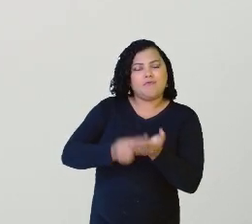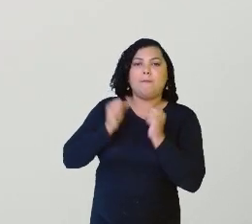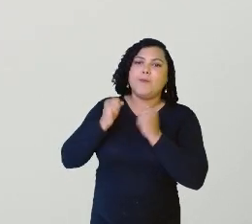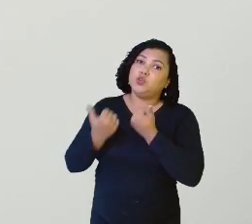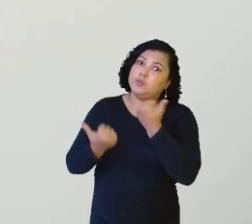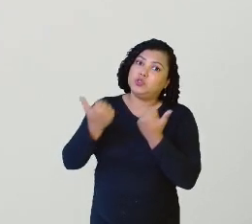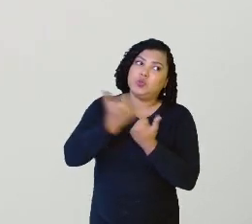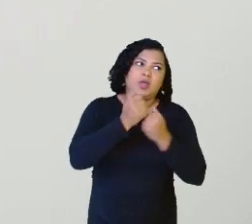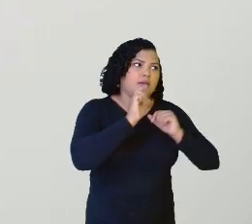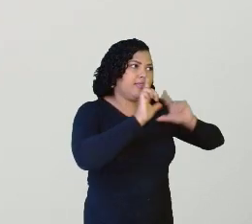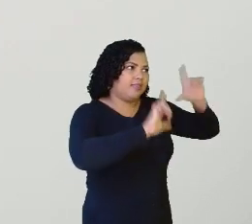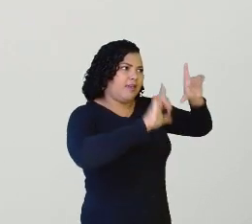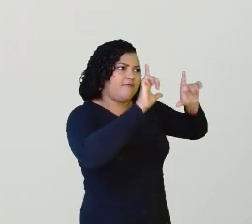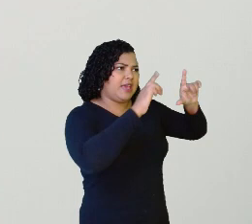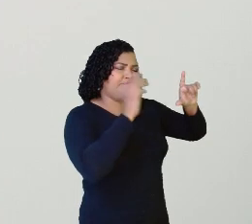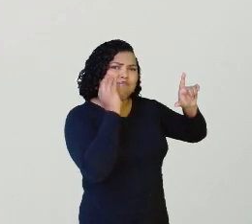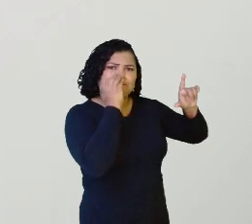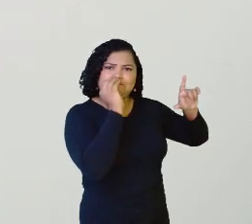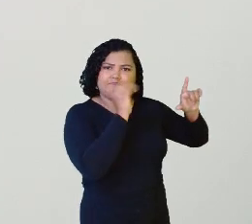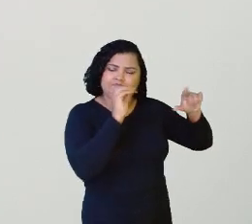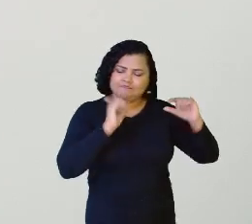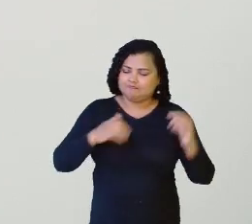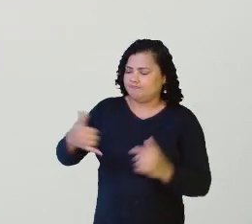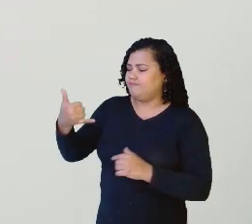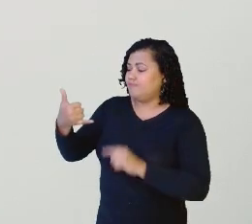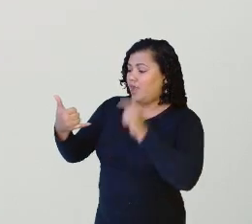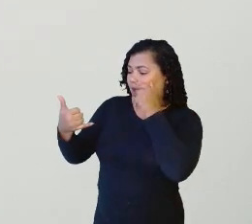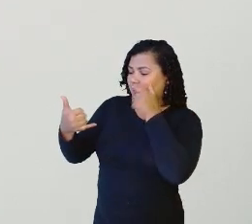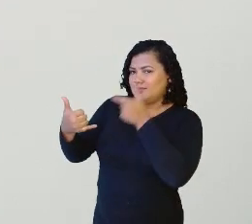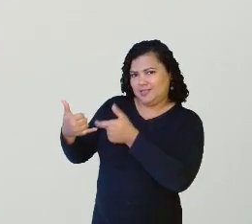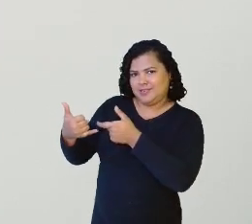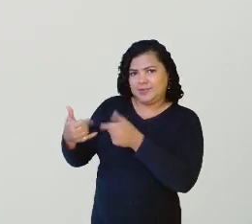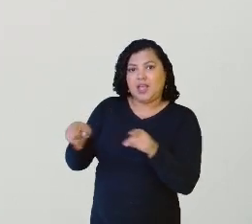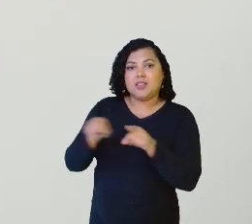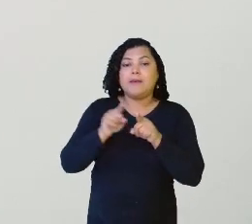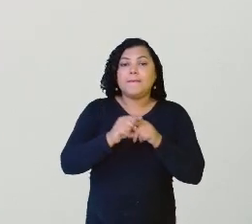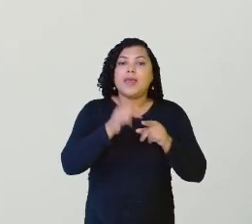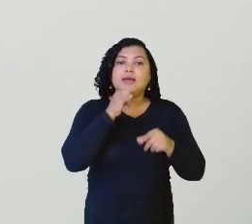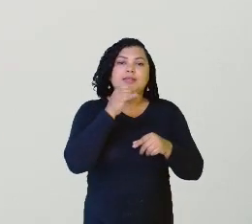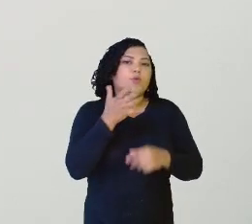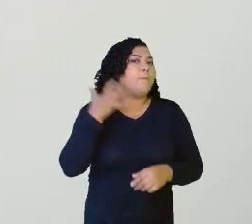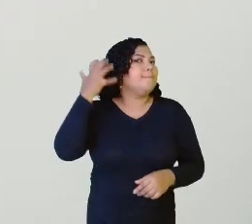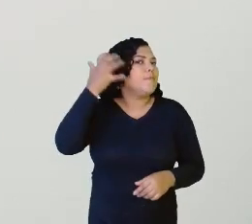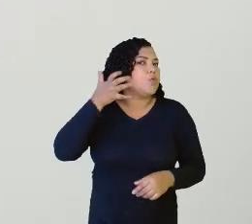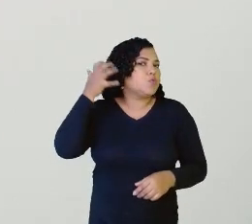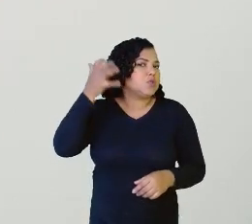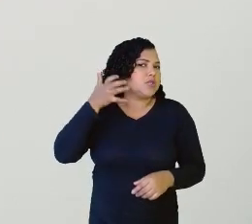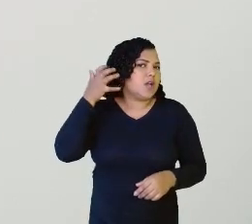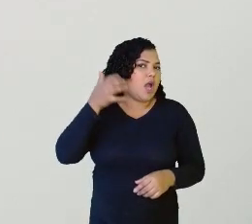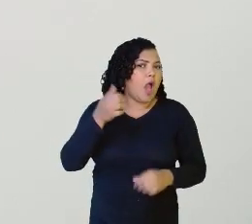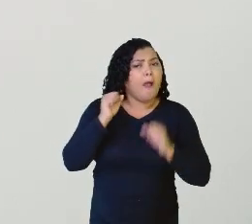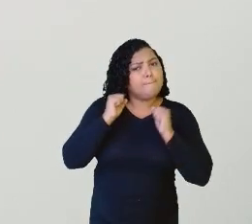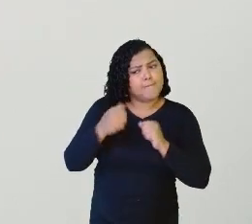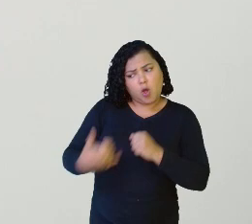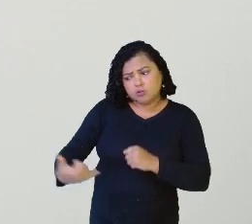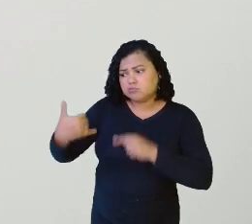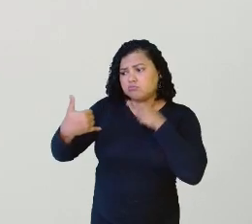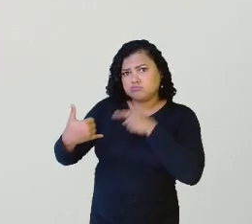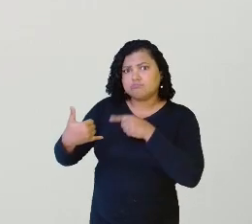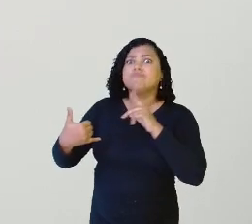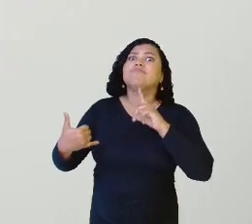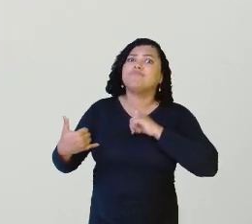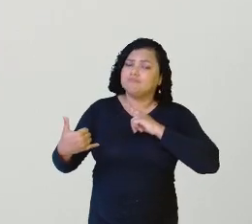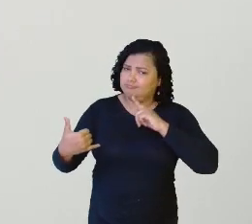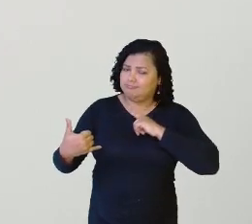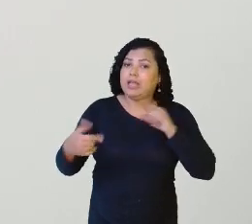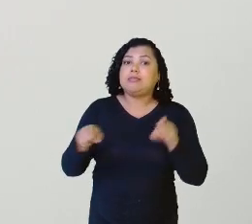Eu posso ouvir música, eu posso ouvir notícias e ele também está substituindo o rádio. Eu posso ler as notícias de